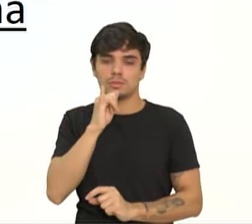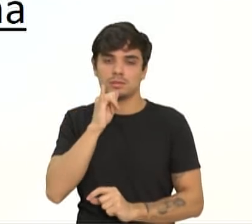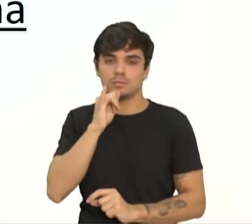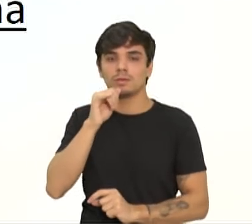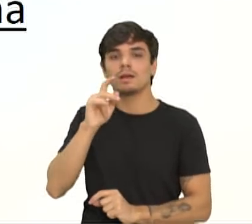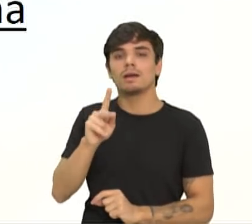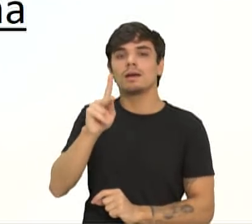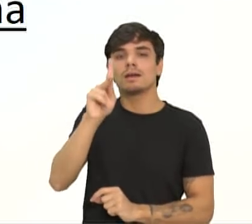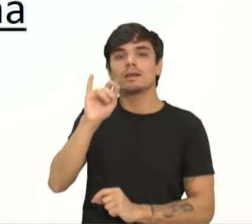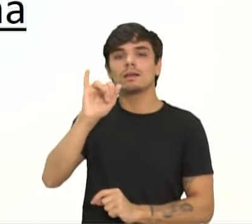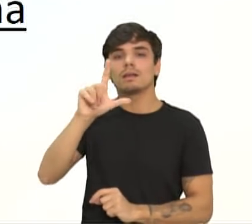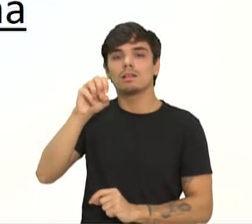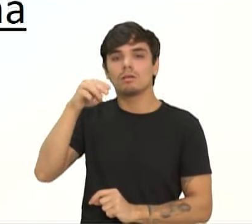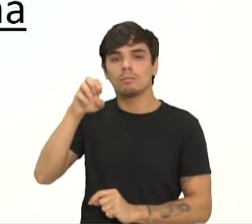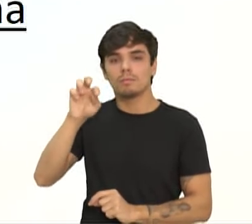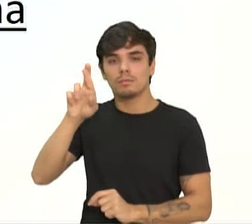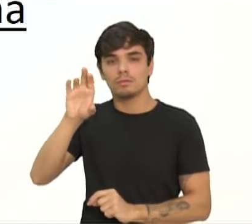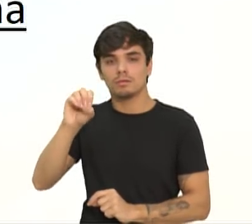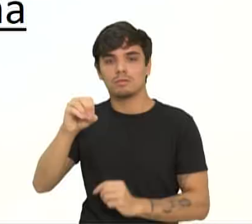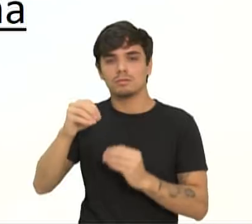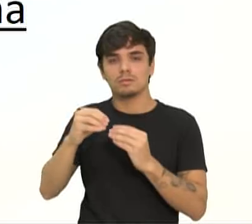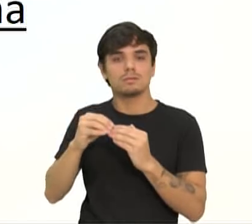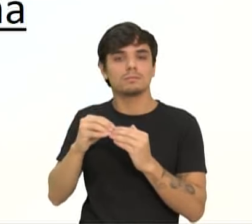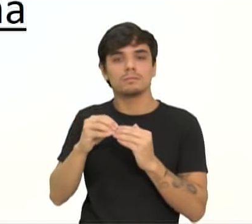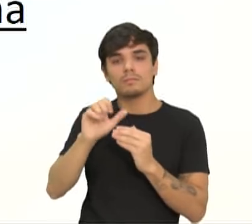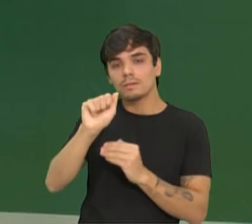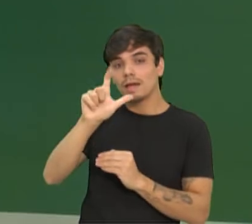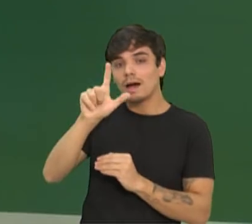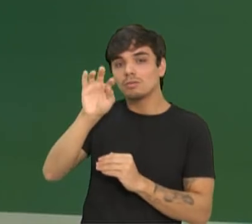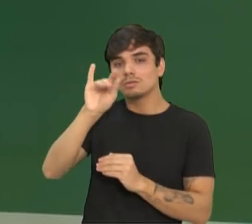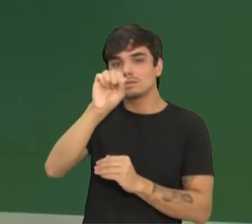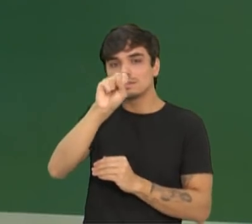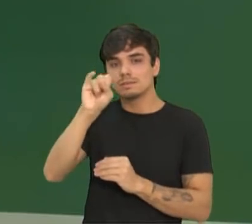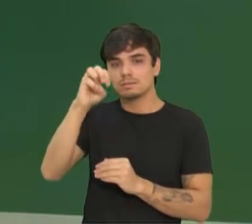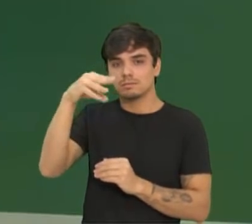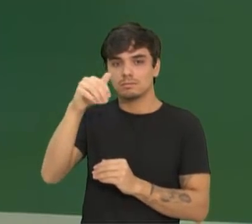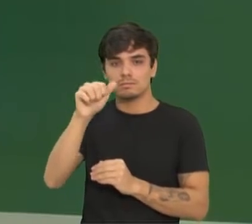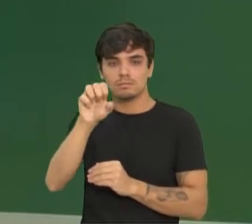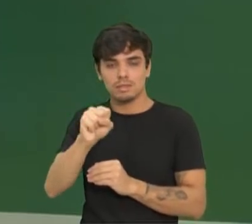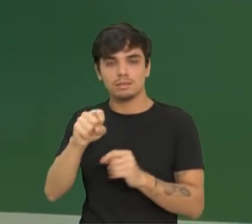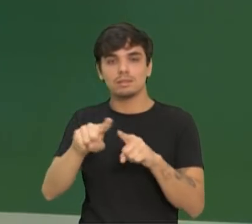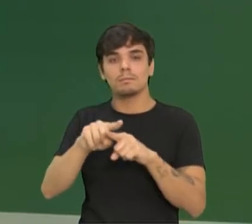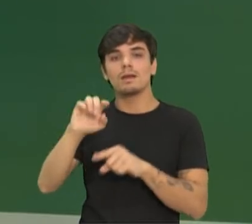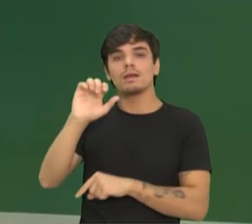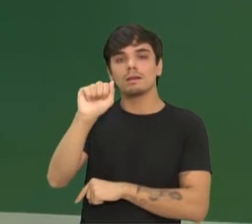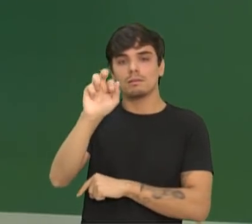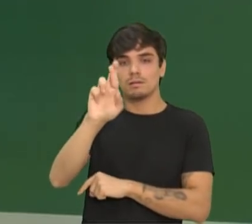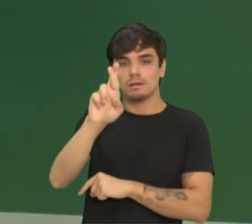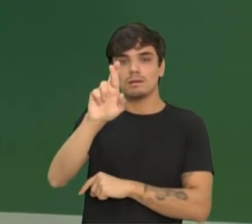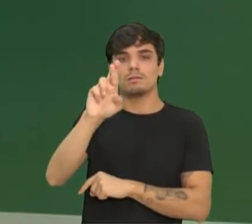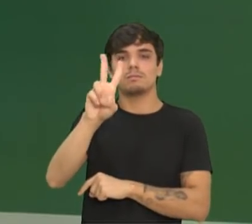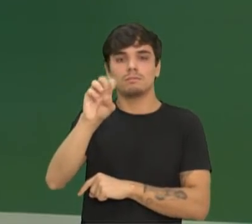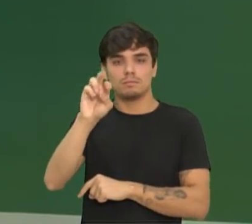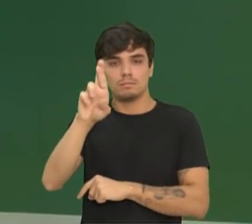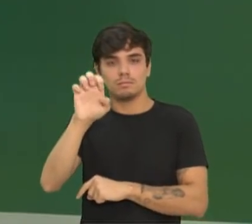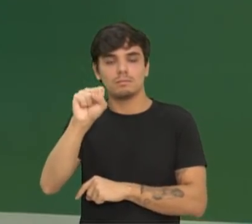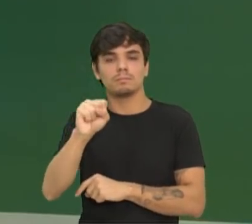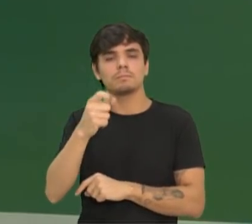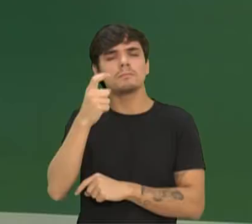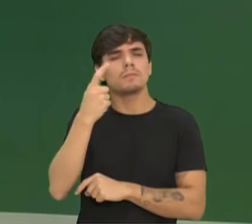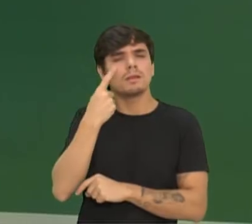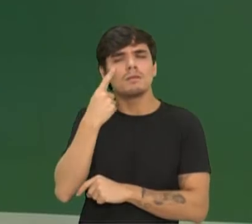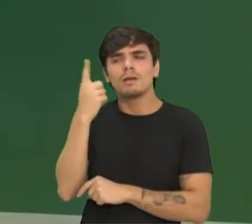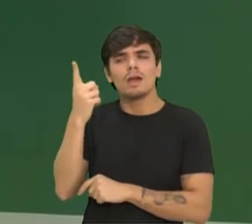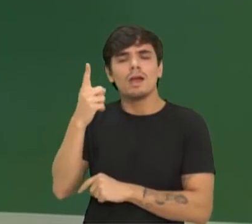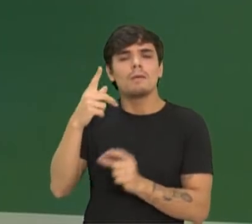quilômetros, altíssimas e árvores. Olhe detalhadamente, porque proparoxítona não apareceu em nenhum exercício